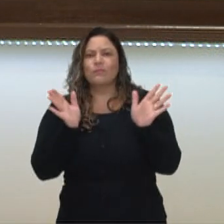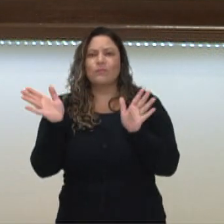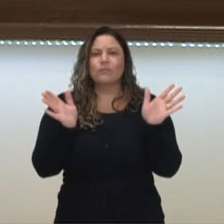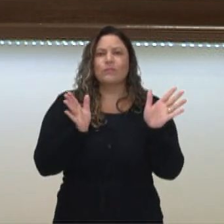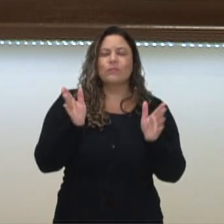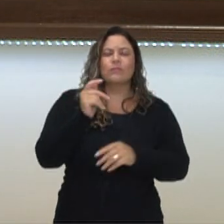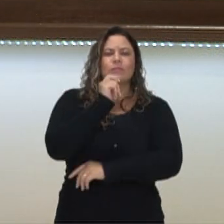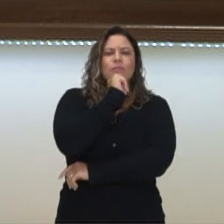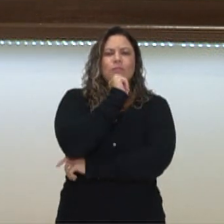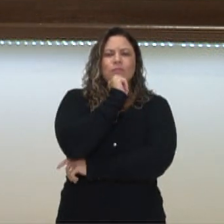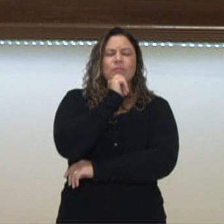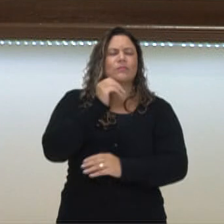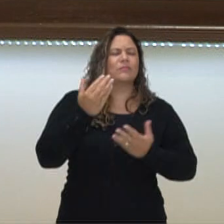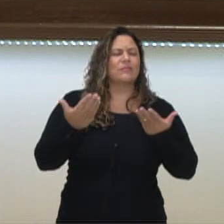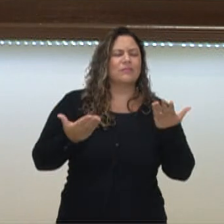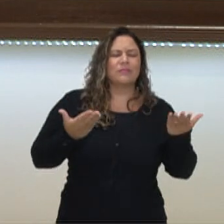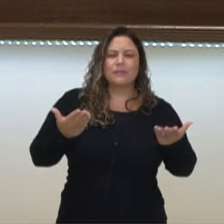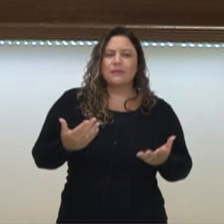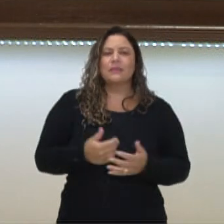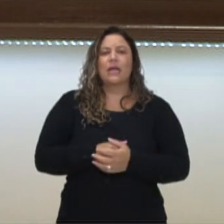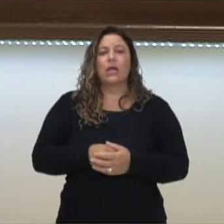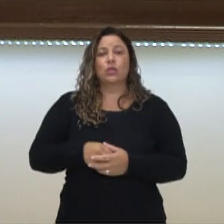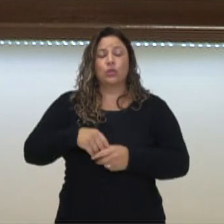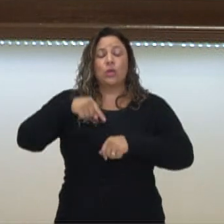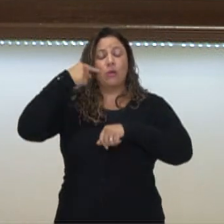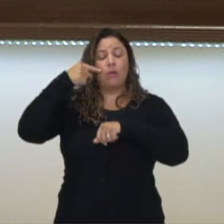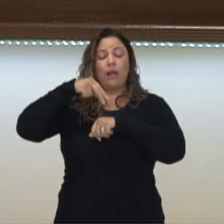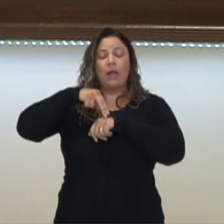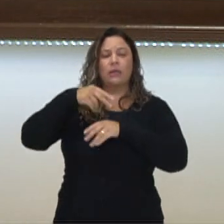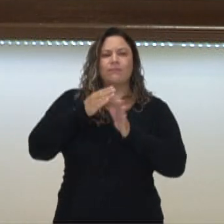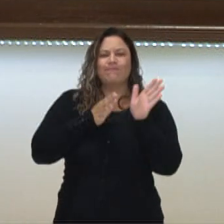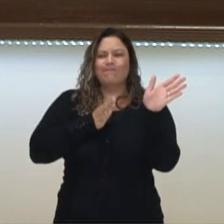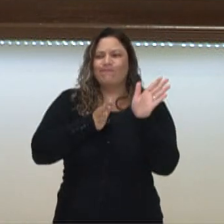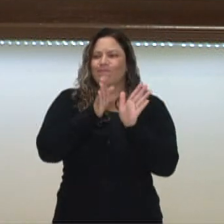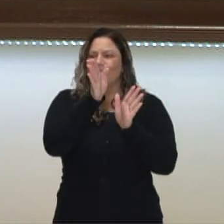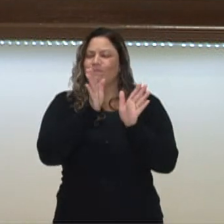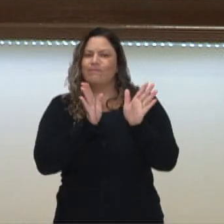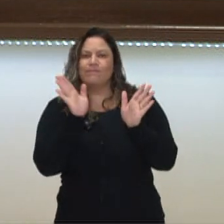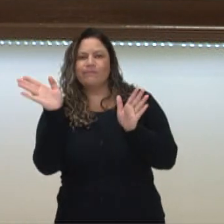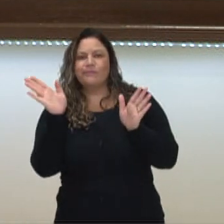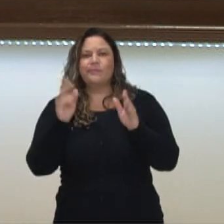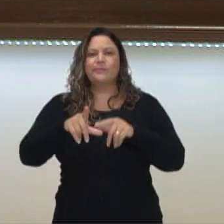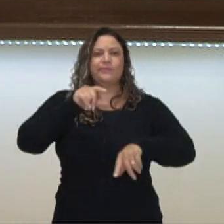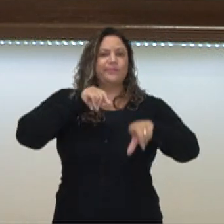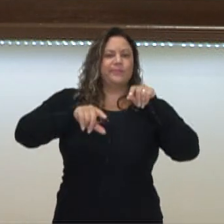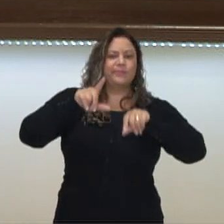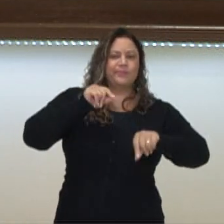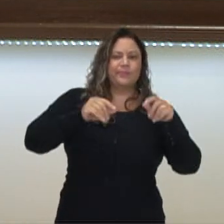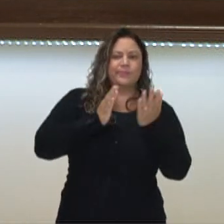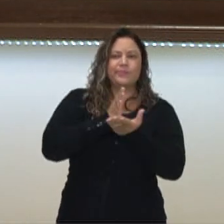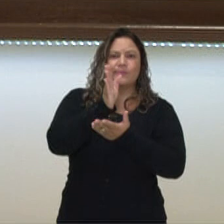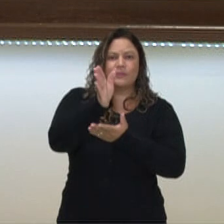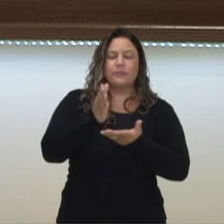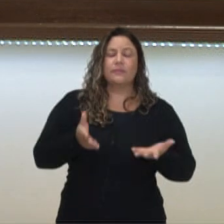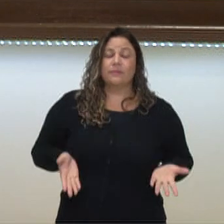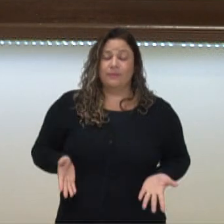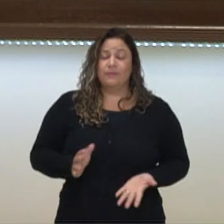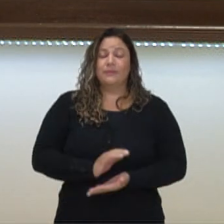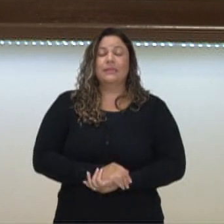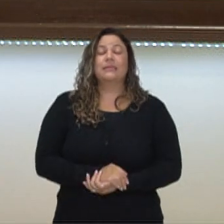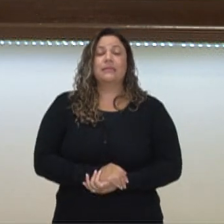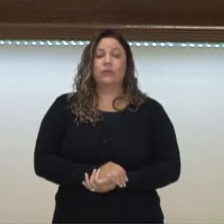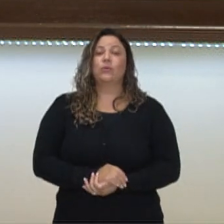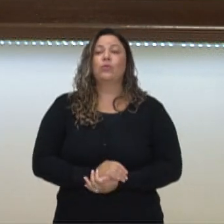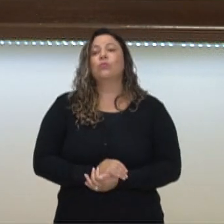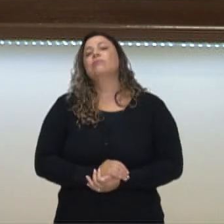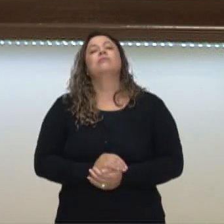perdida. Chegou um momento do caminho ali da vida dela que ela precisa tomar alguma direção, tomar alguma decisão de